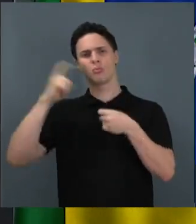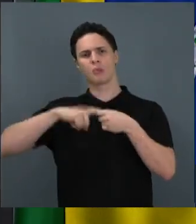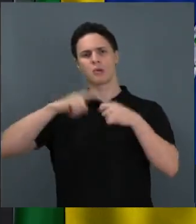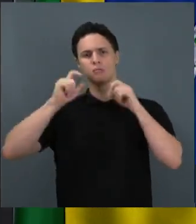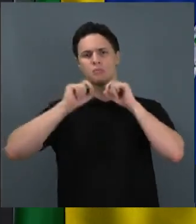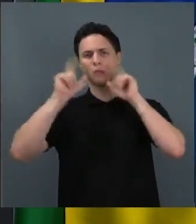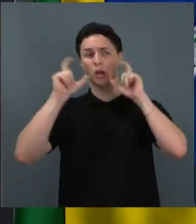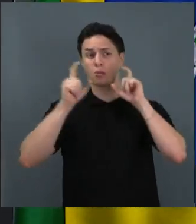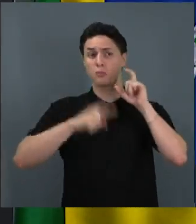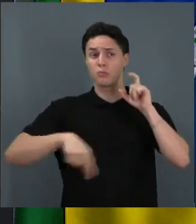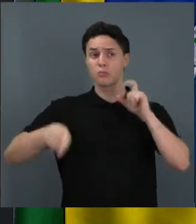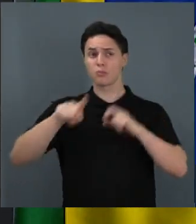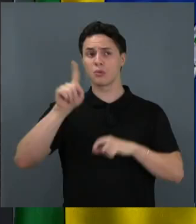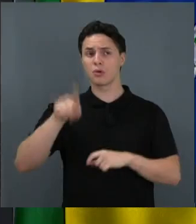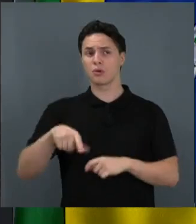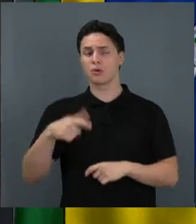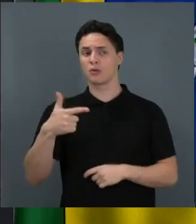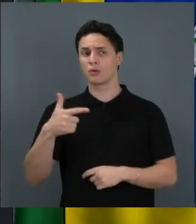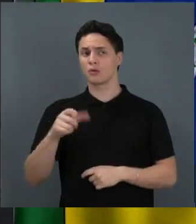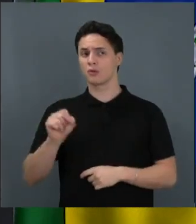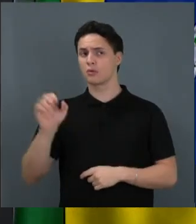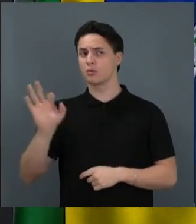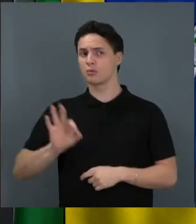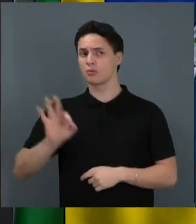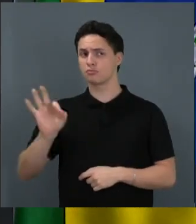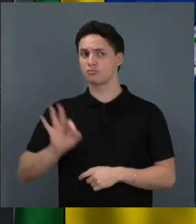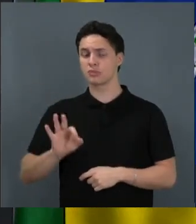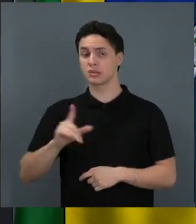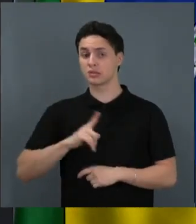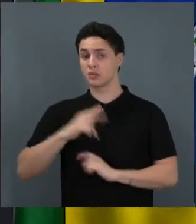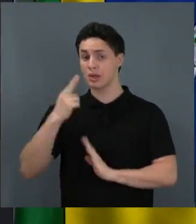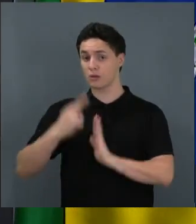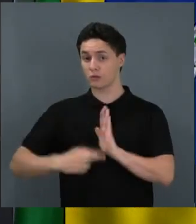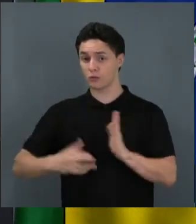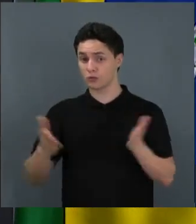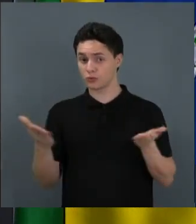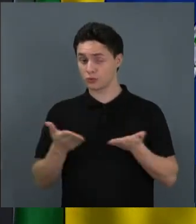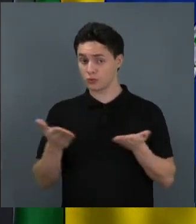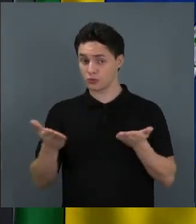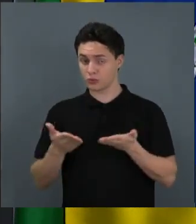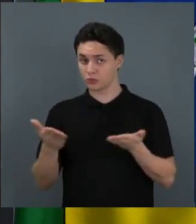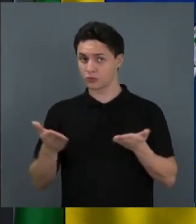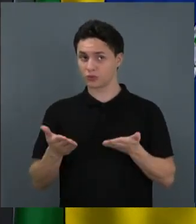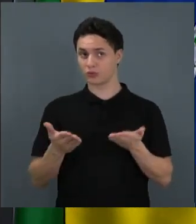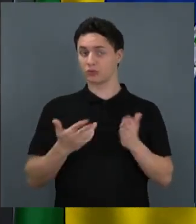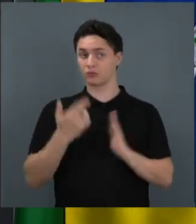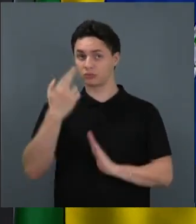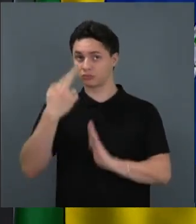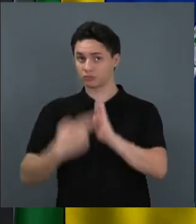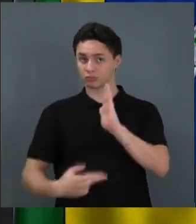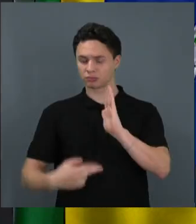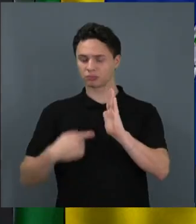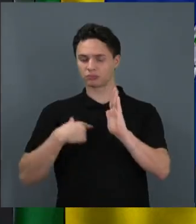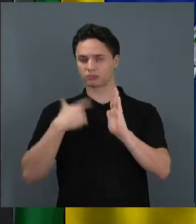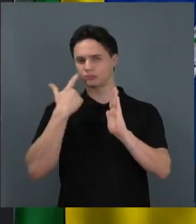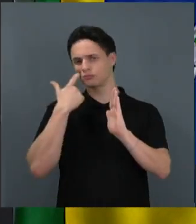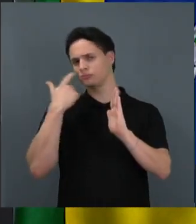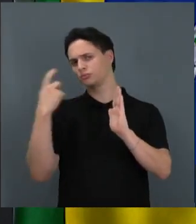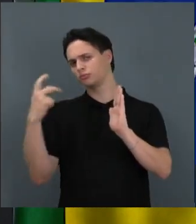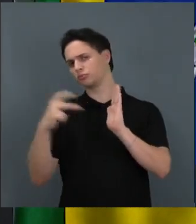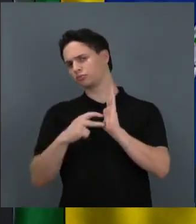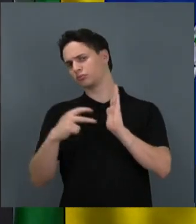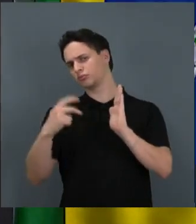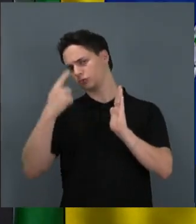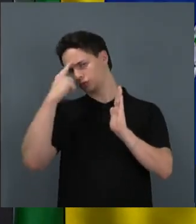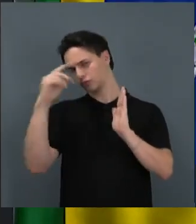ressaltar, 28% fora o relatório de hoje. Um relatório que nos traz inovações como,